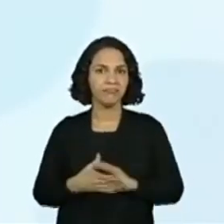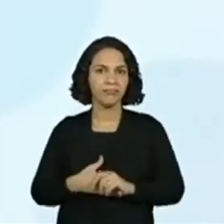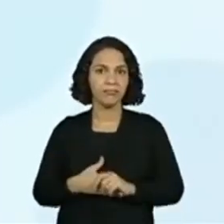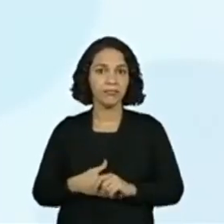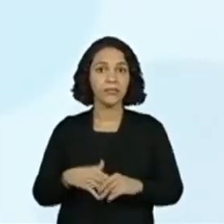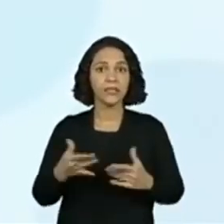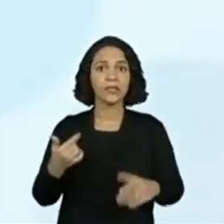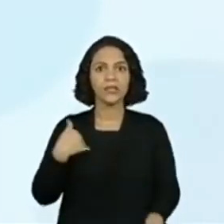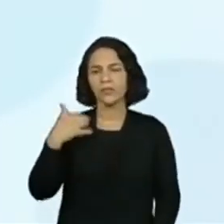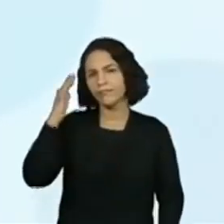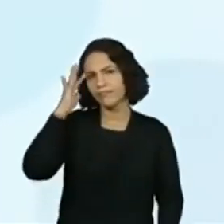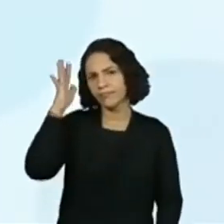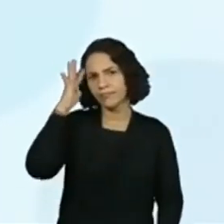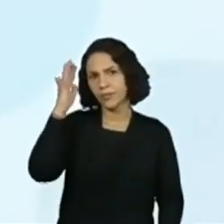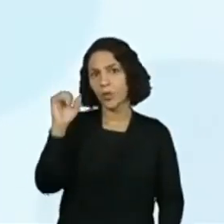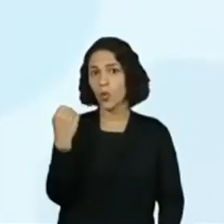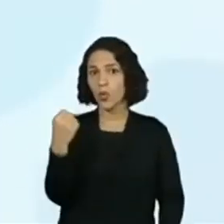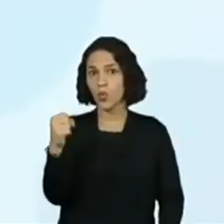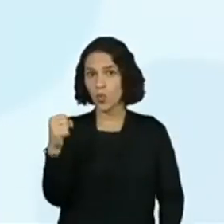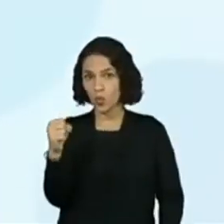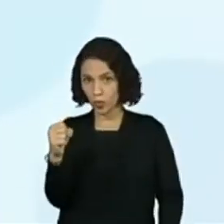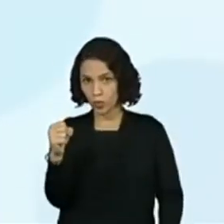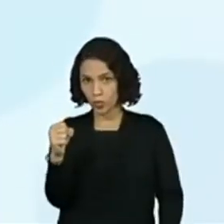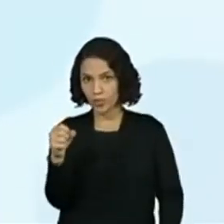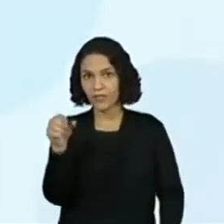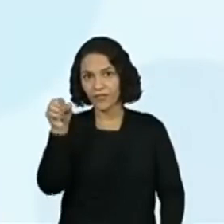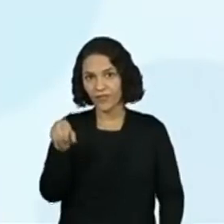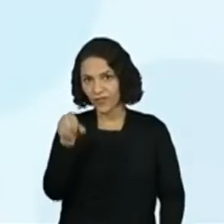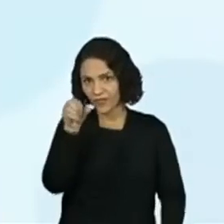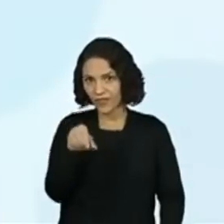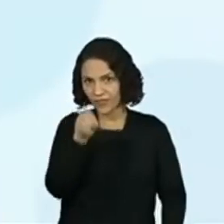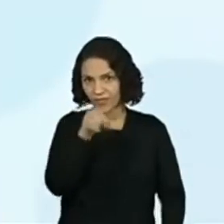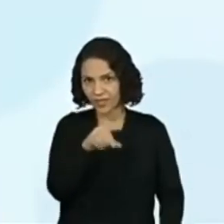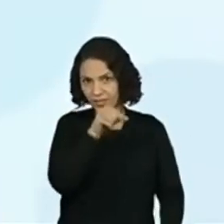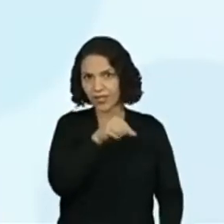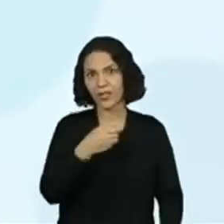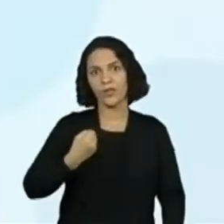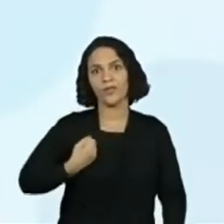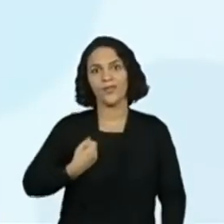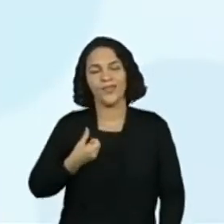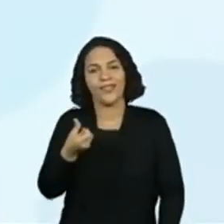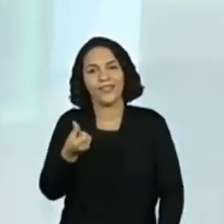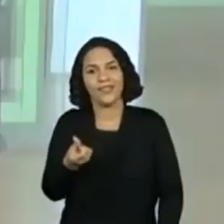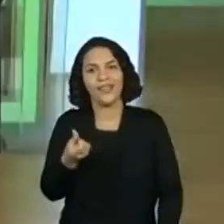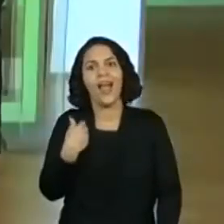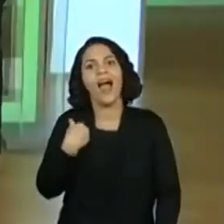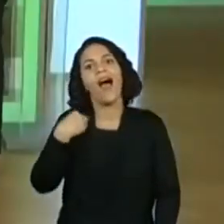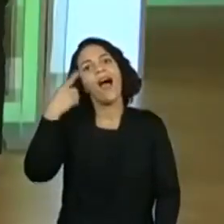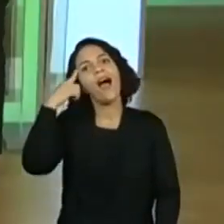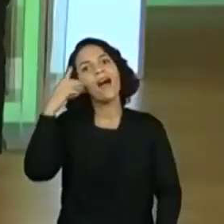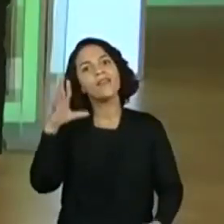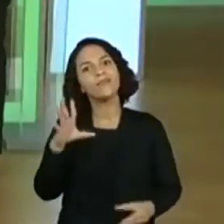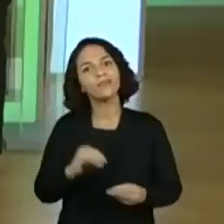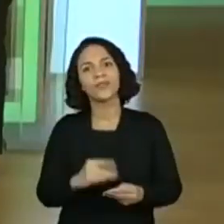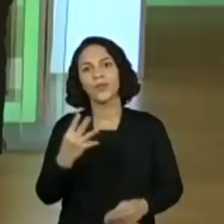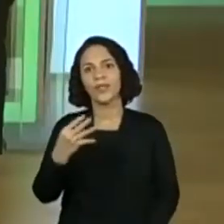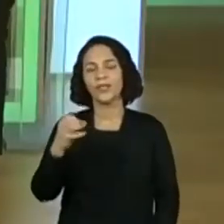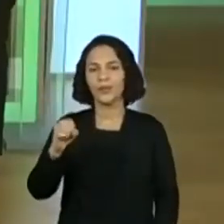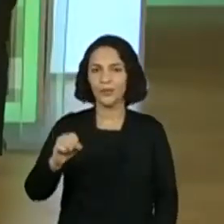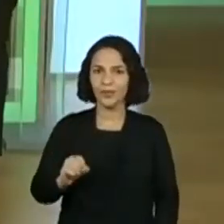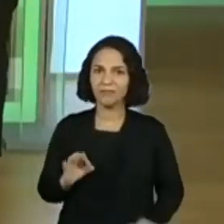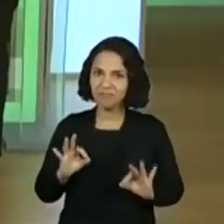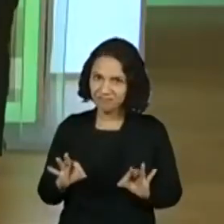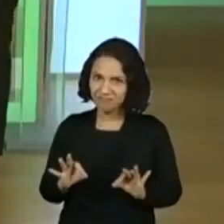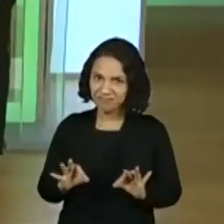se eu penso que são 8 fileiras vezes o número 6, já vou obter o 48. Exato. Não é isso